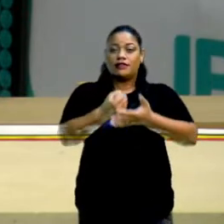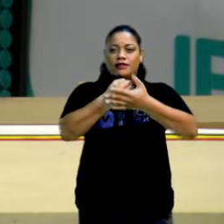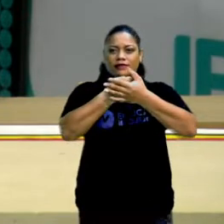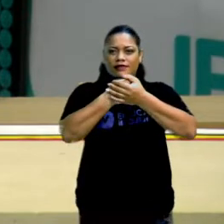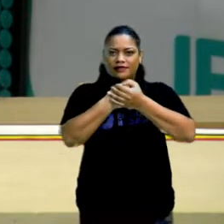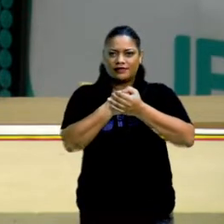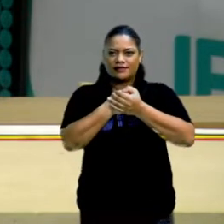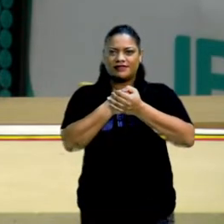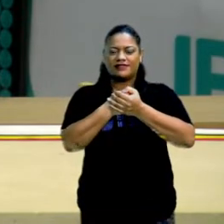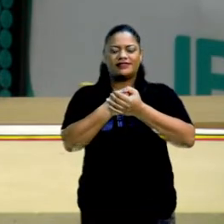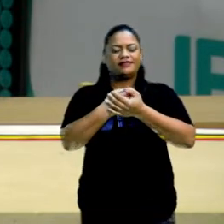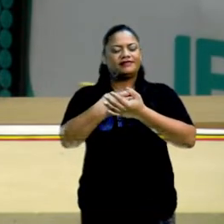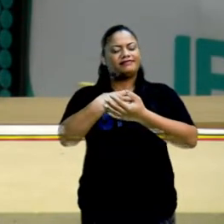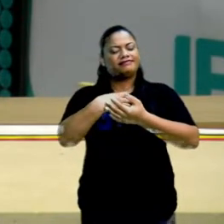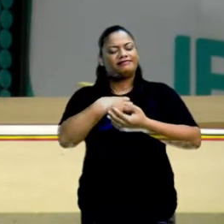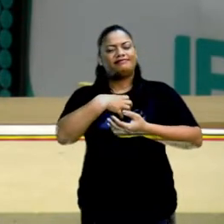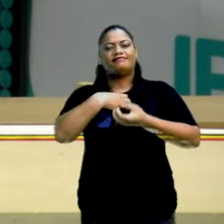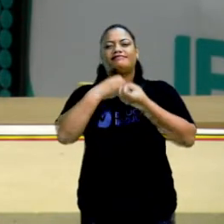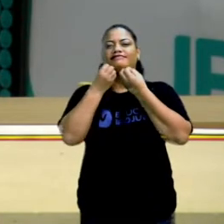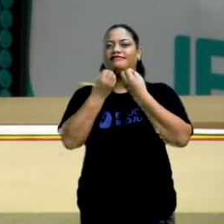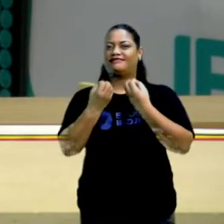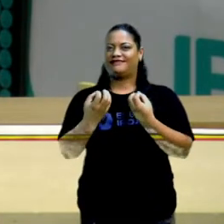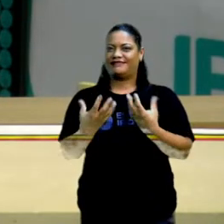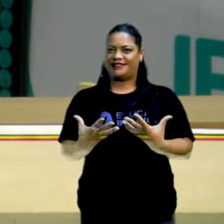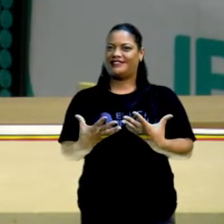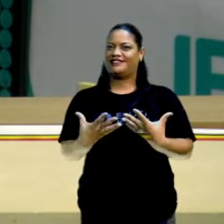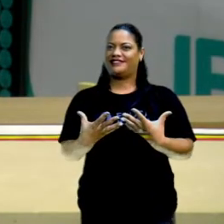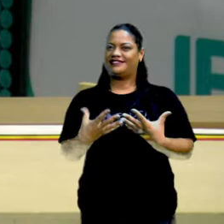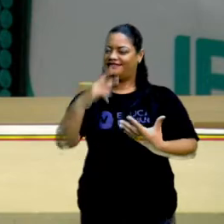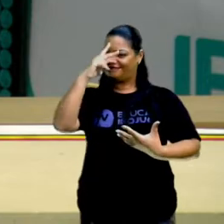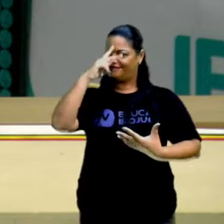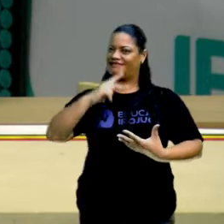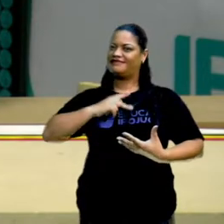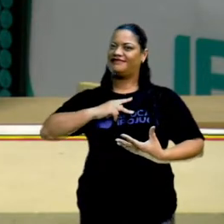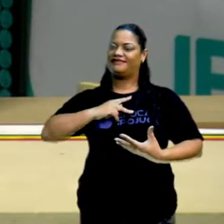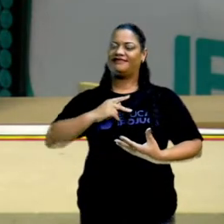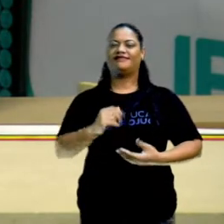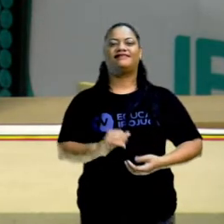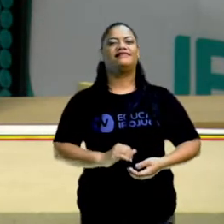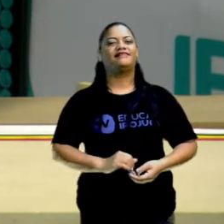proteger me faz sentir bem comigo mesmo.